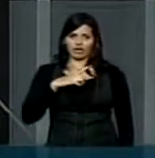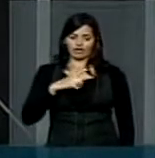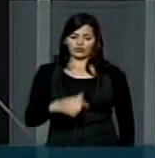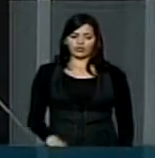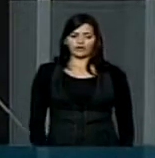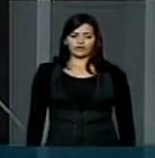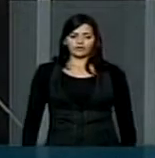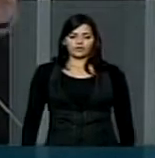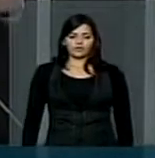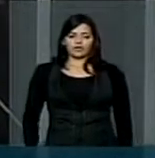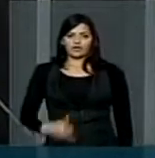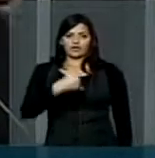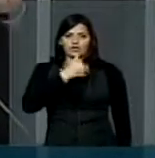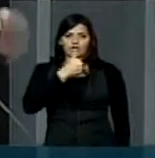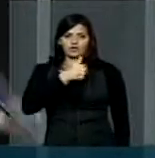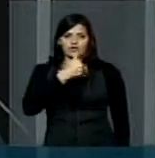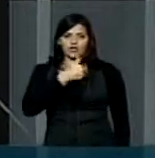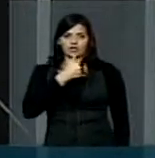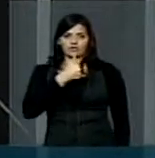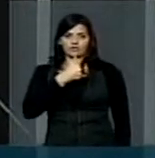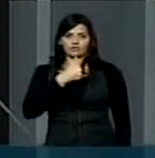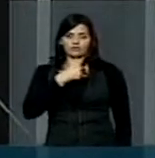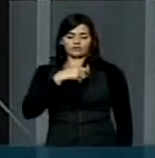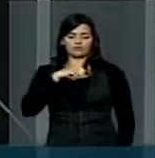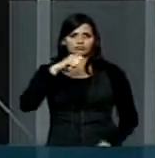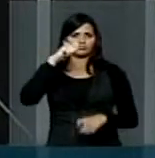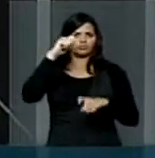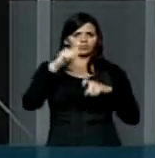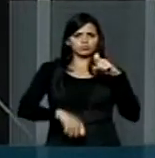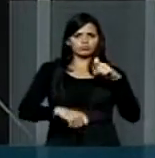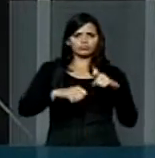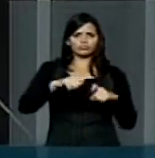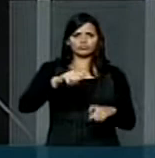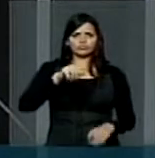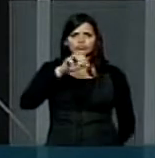redução da idade de estupro de vulneráveis.